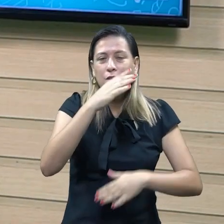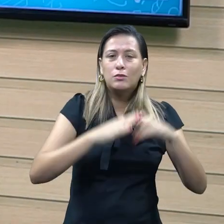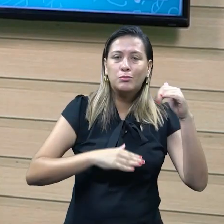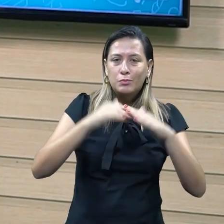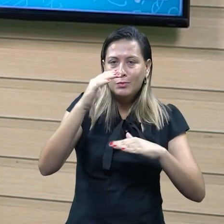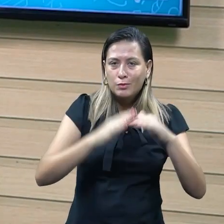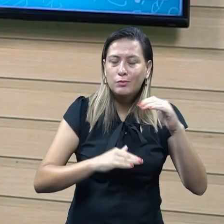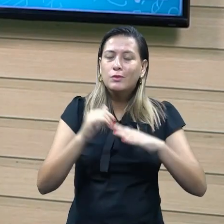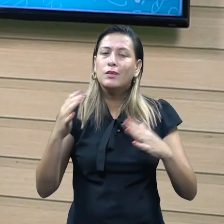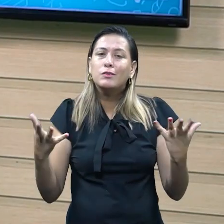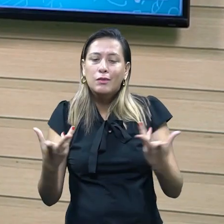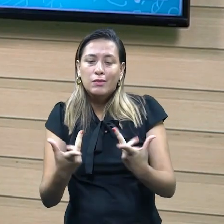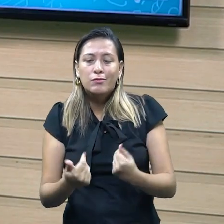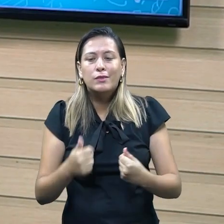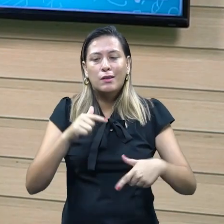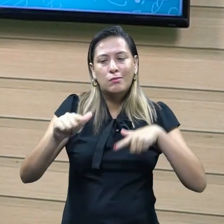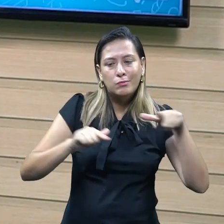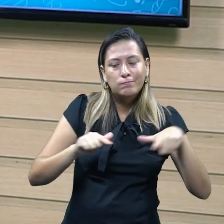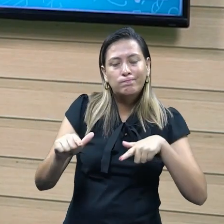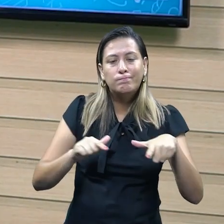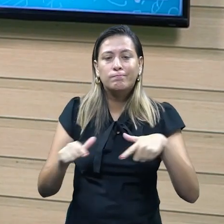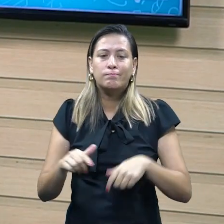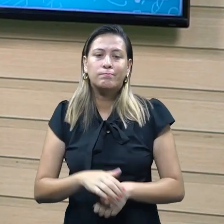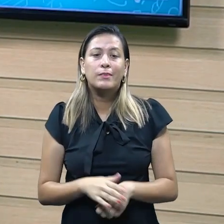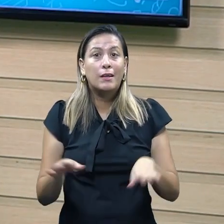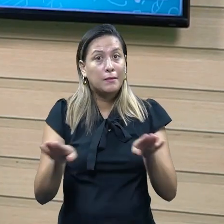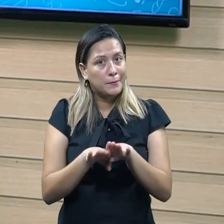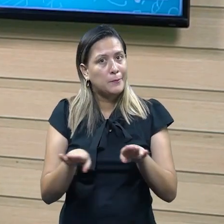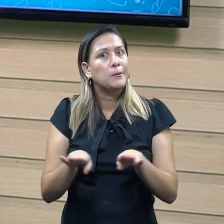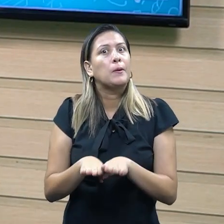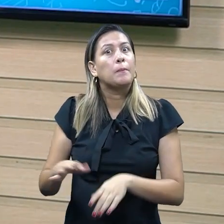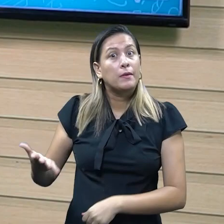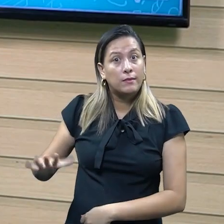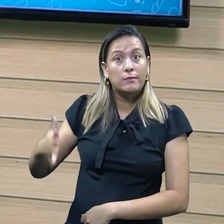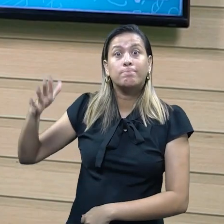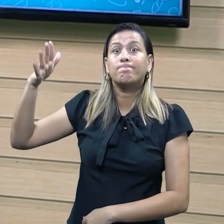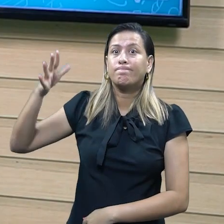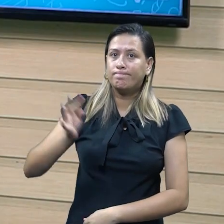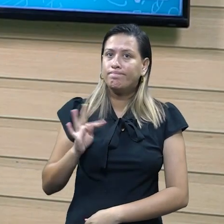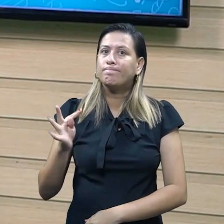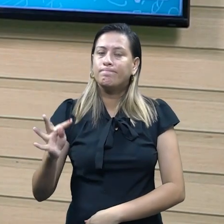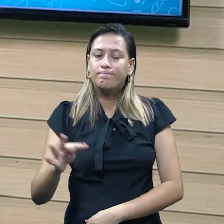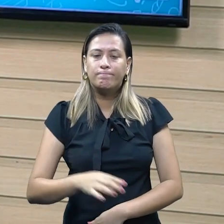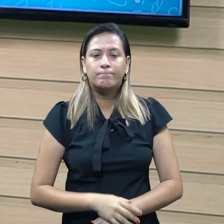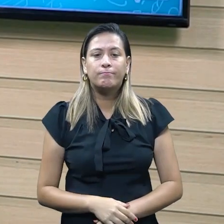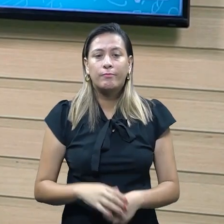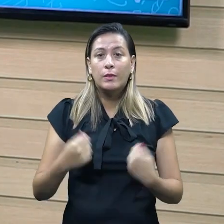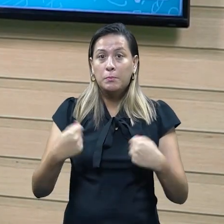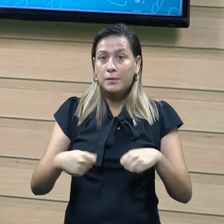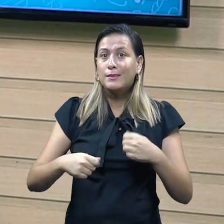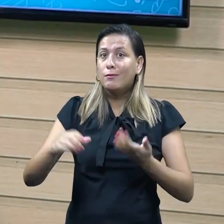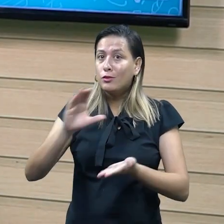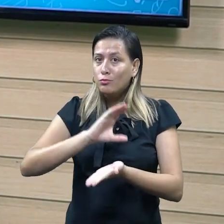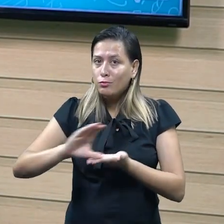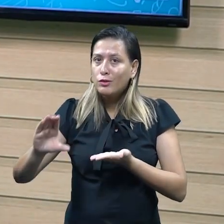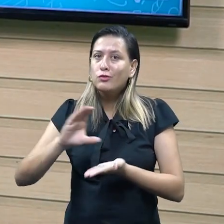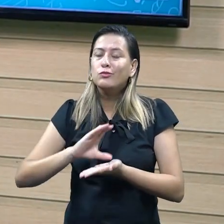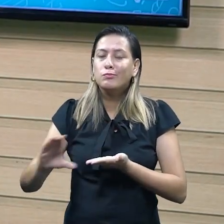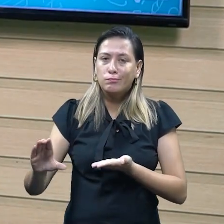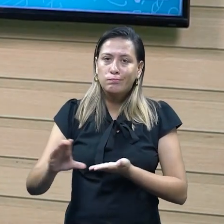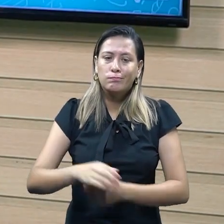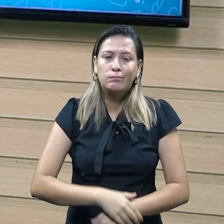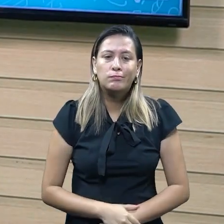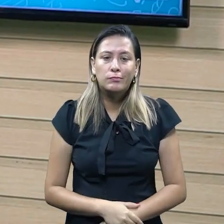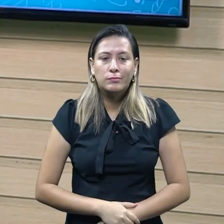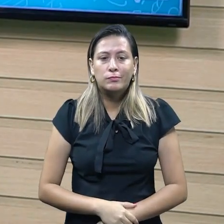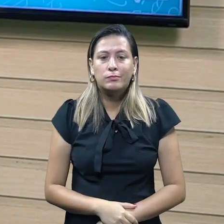profissionais qualificados para trabalhar na área e ainda era muito caro a tecnologia. Tá? Precisava de um alto investimento